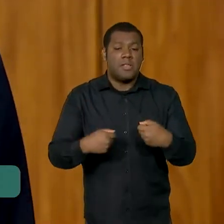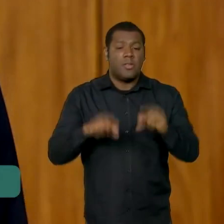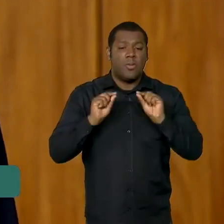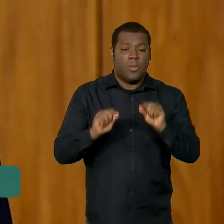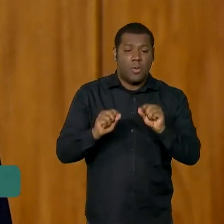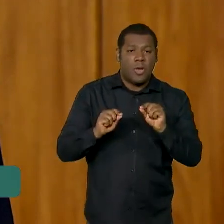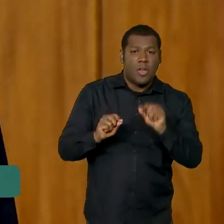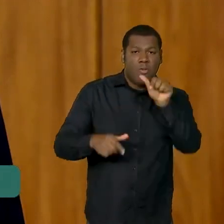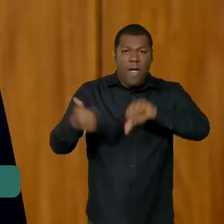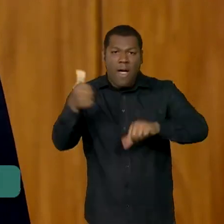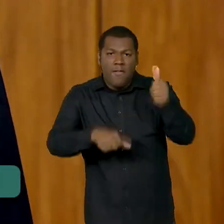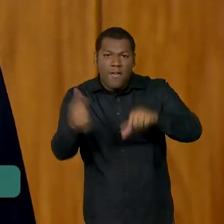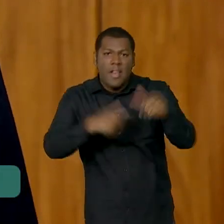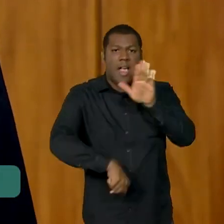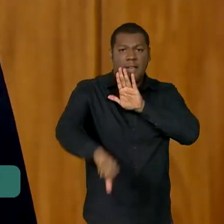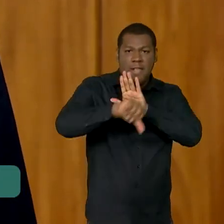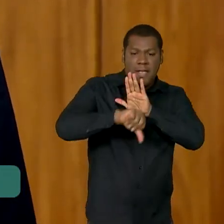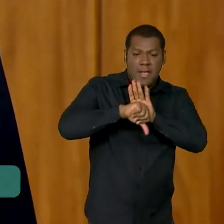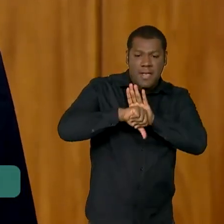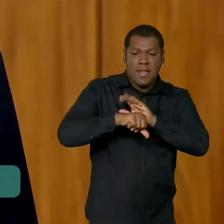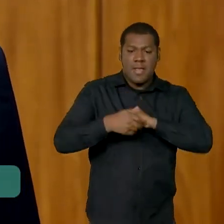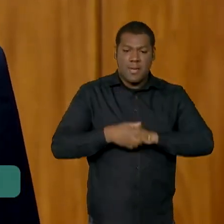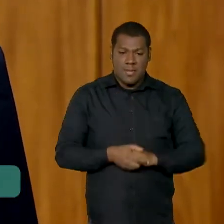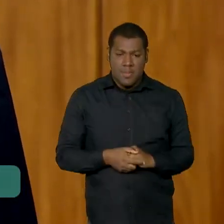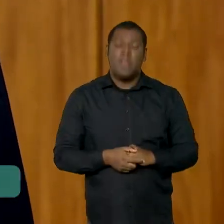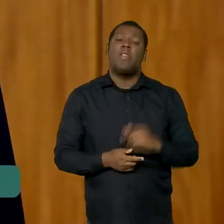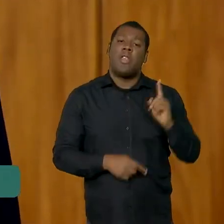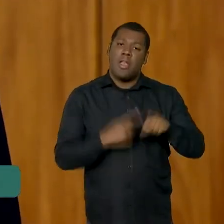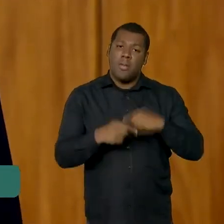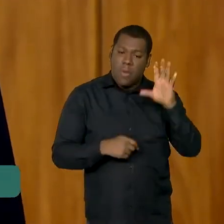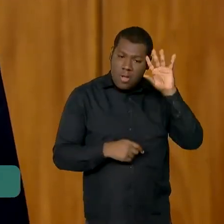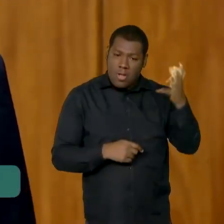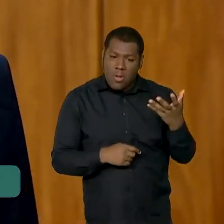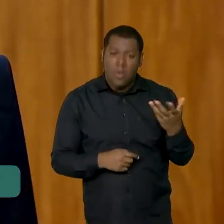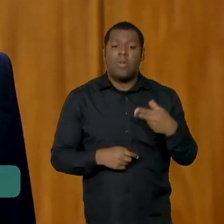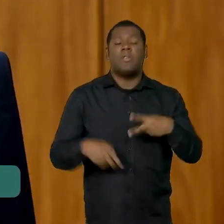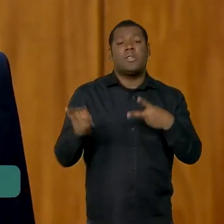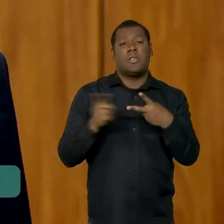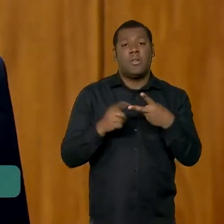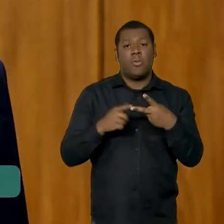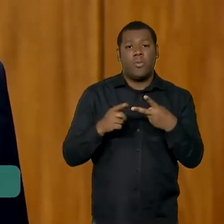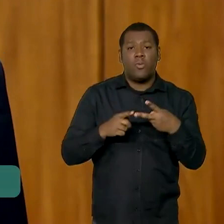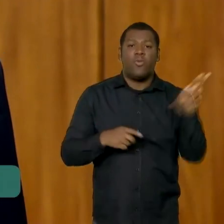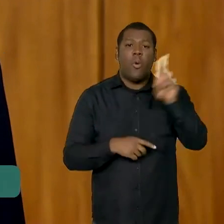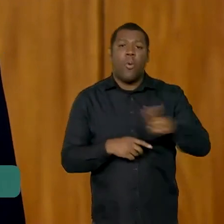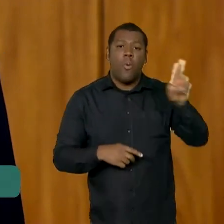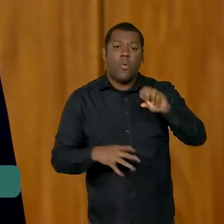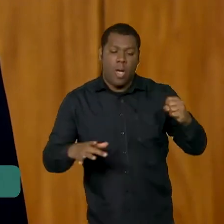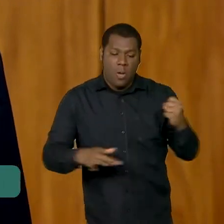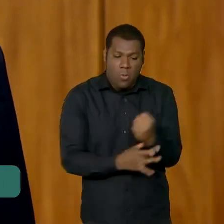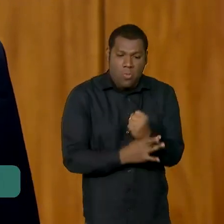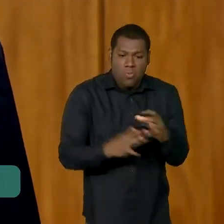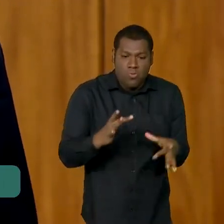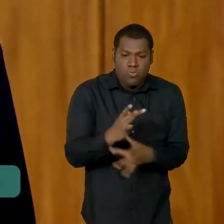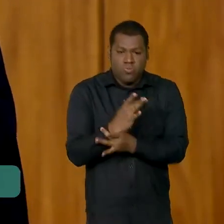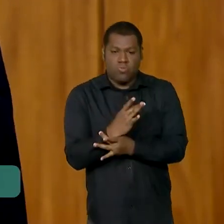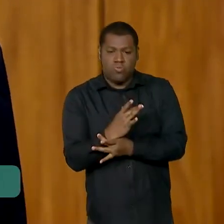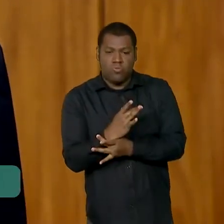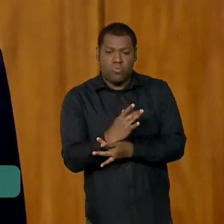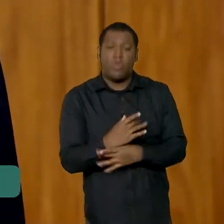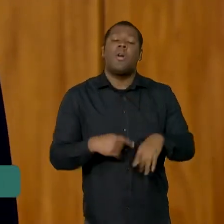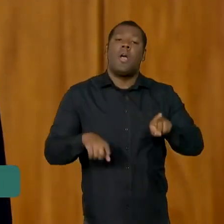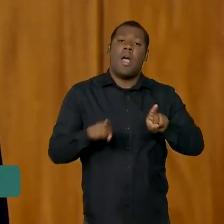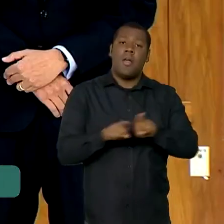exame criminológico para a progressão de regime, segundo lugar, o uso de tornozeleiras eletrônicas e,